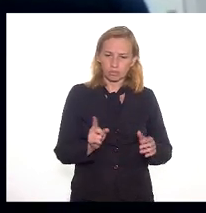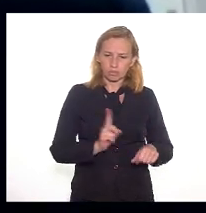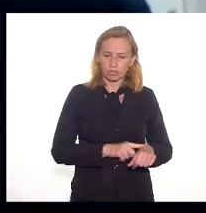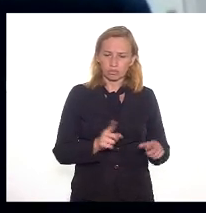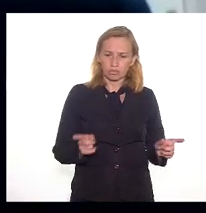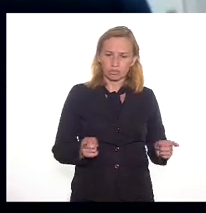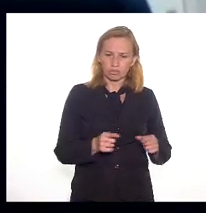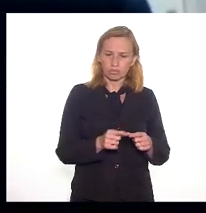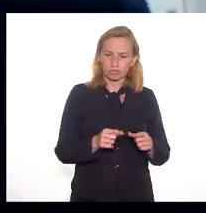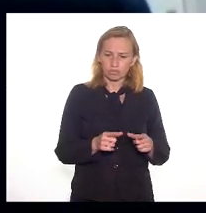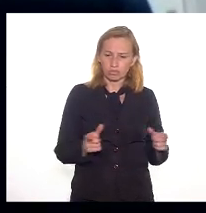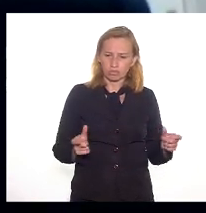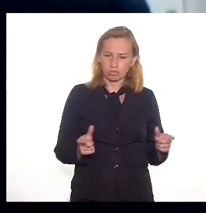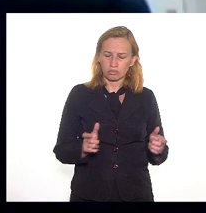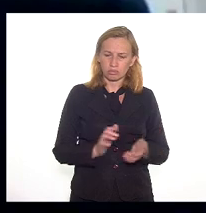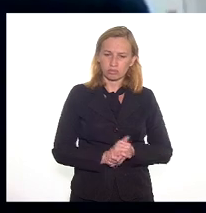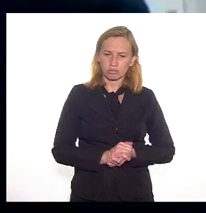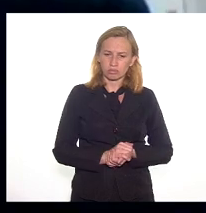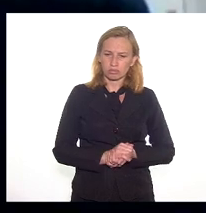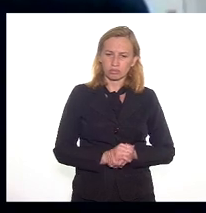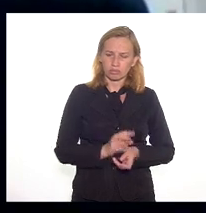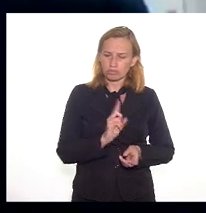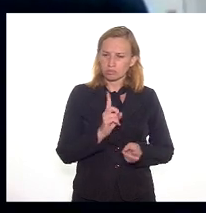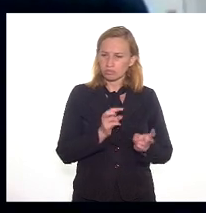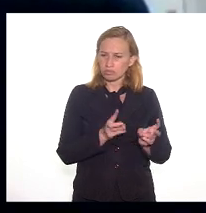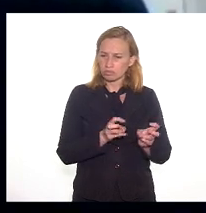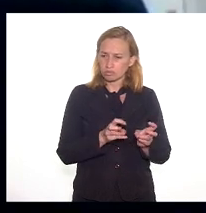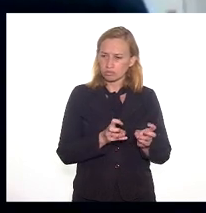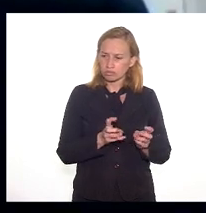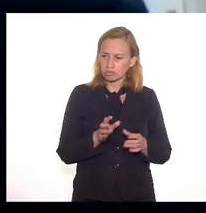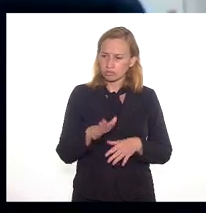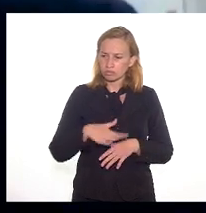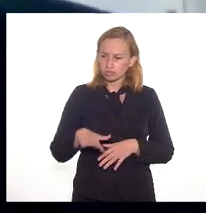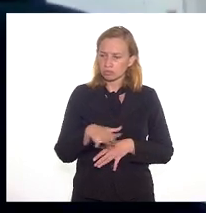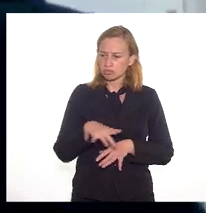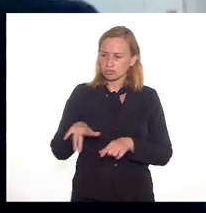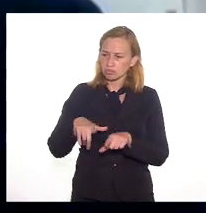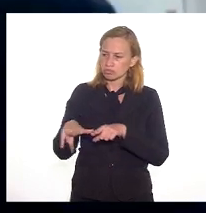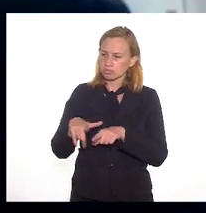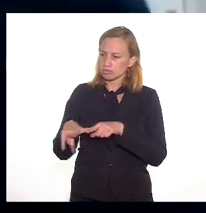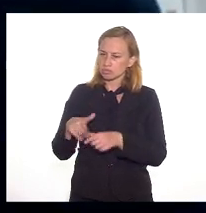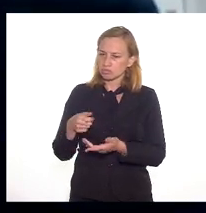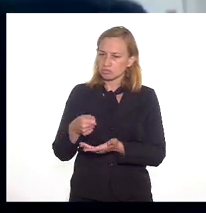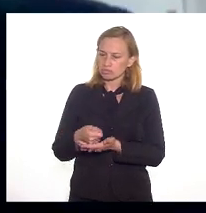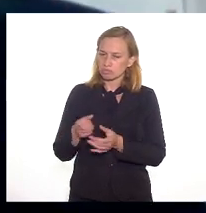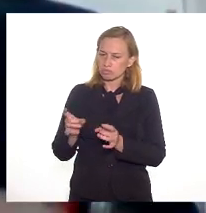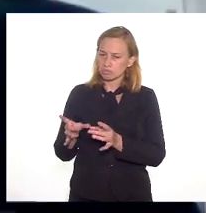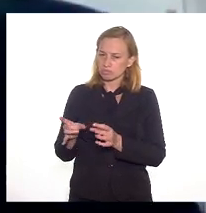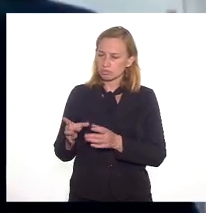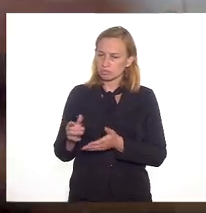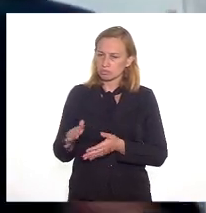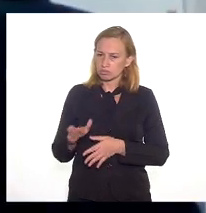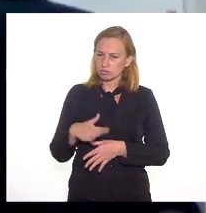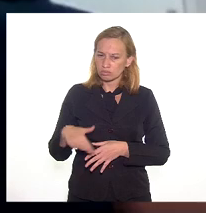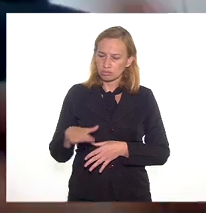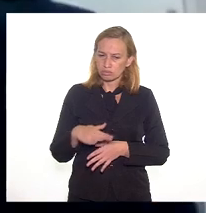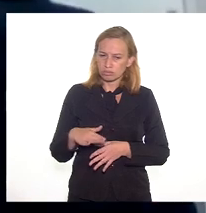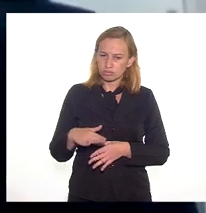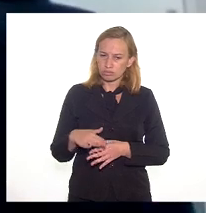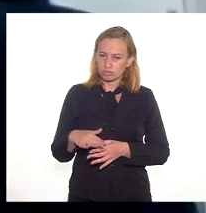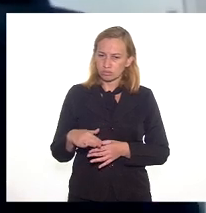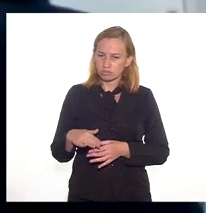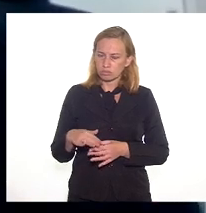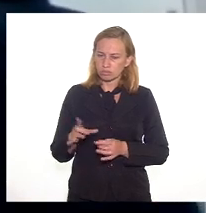Então, o que a gente não observou uma dinâmica de mercado, uma exigência a mais de conteúdo local, o mercado se adequou